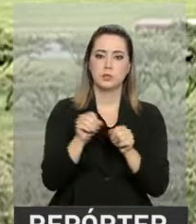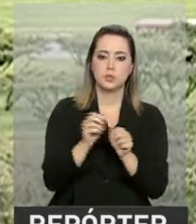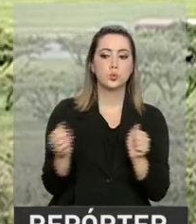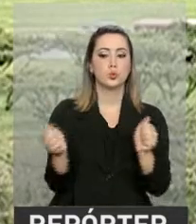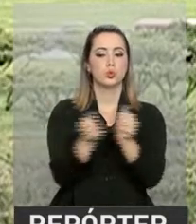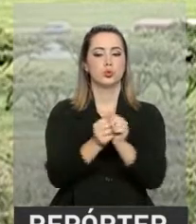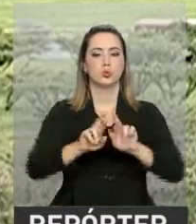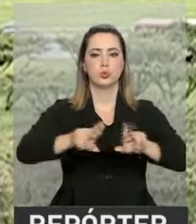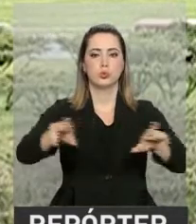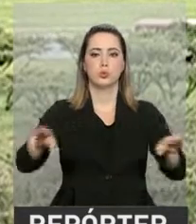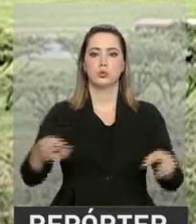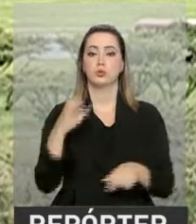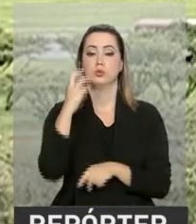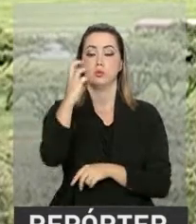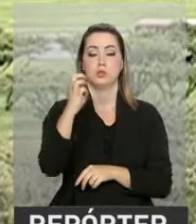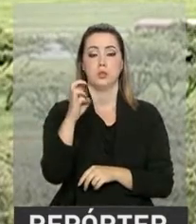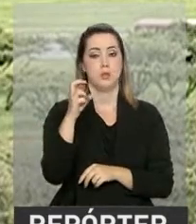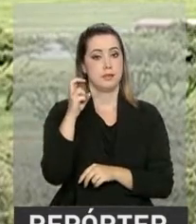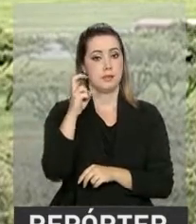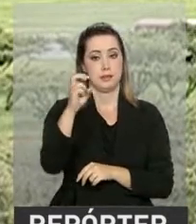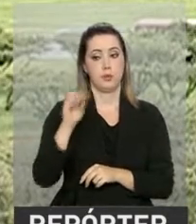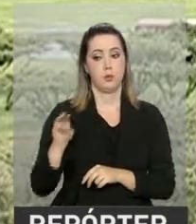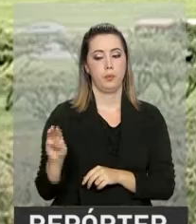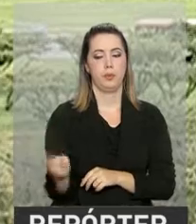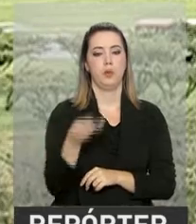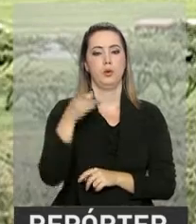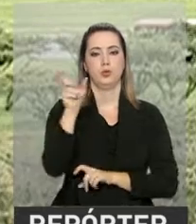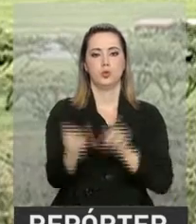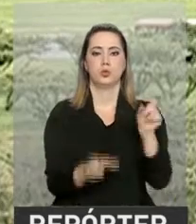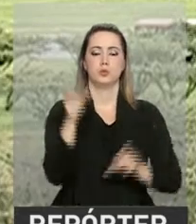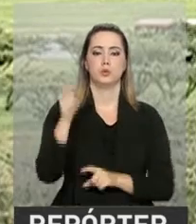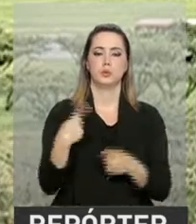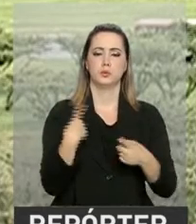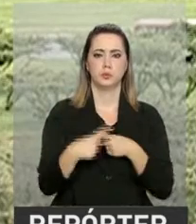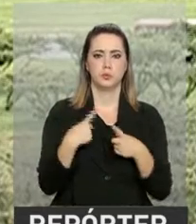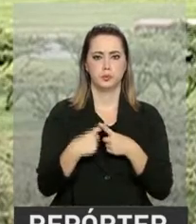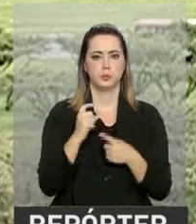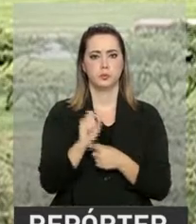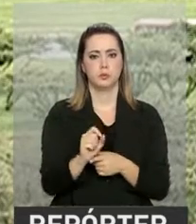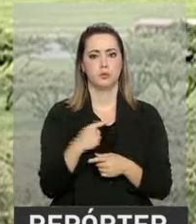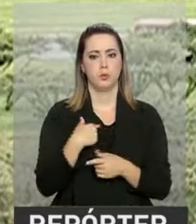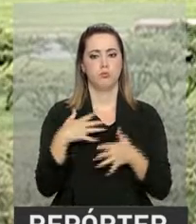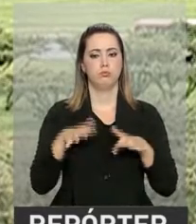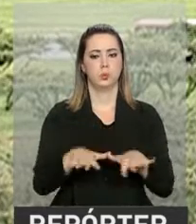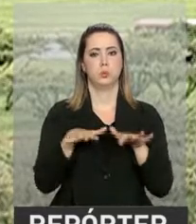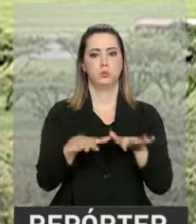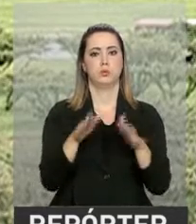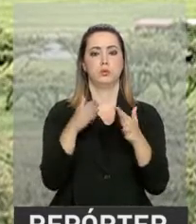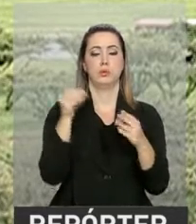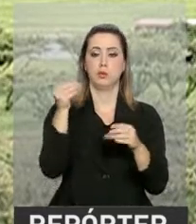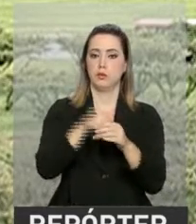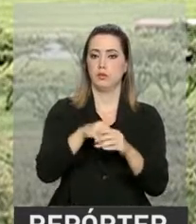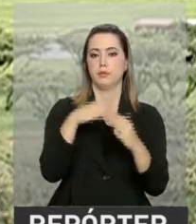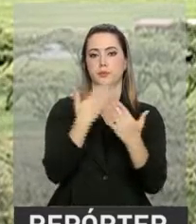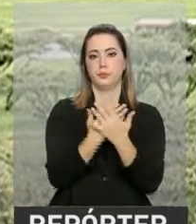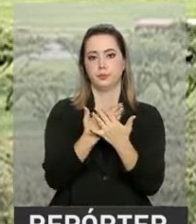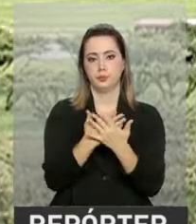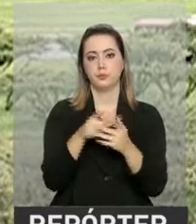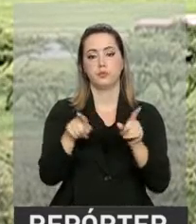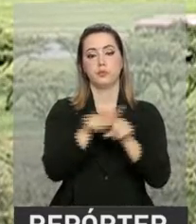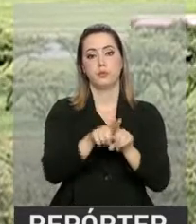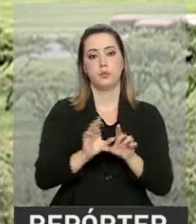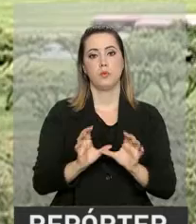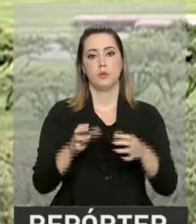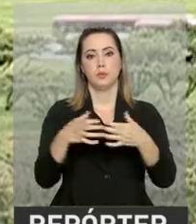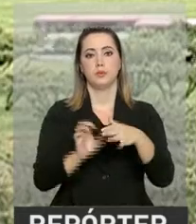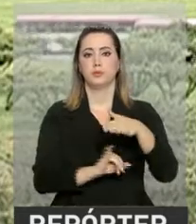com os demais 5 milhões e 800 mil candidatos, em função principalmente da ocupação nas escolas e em